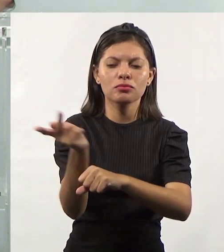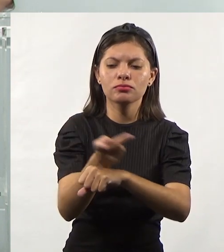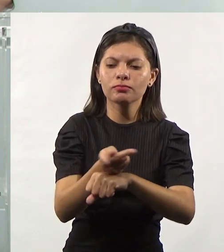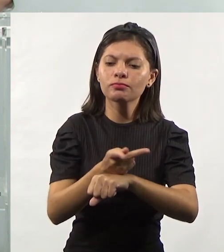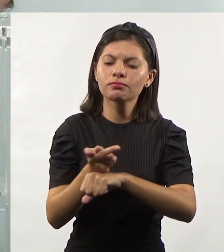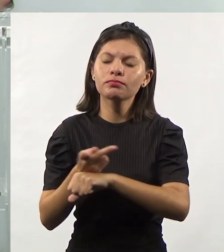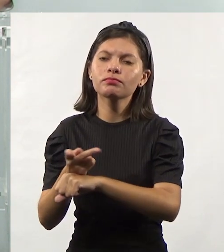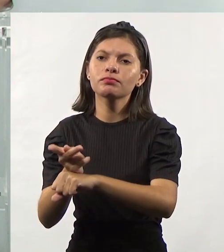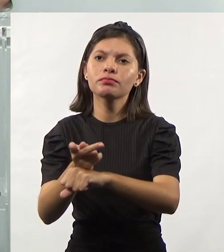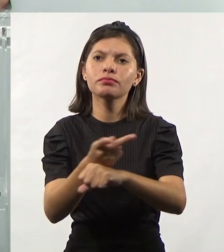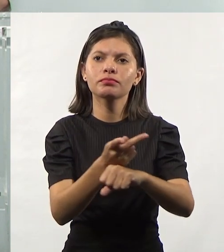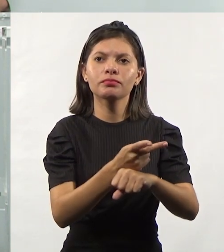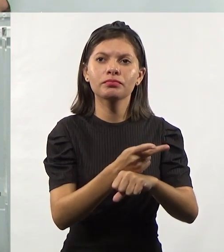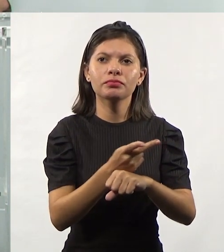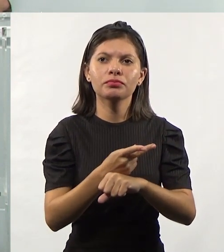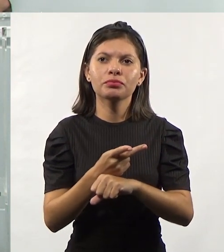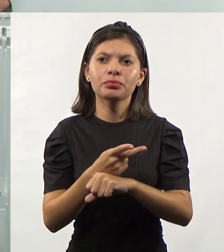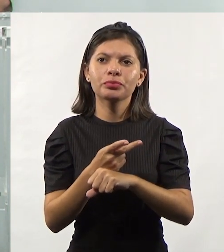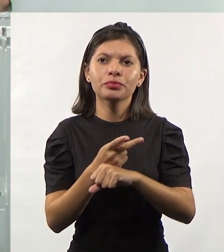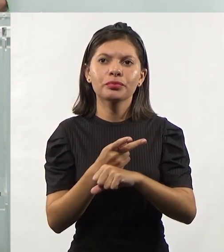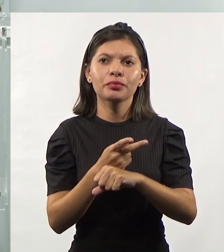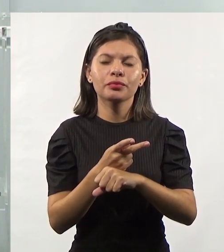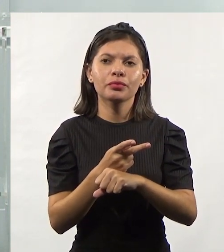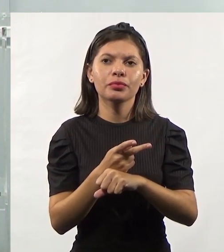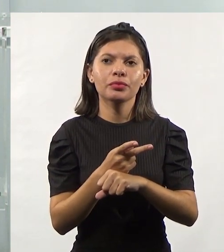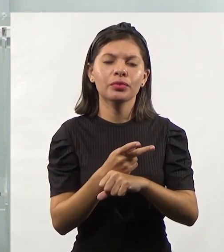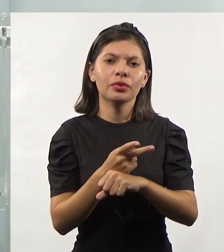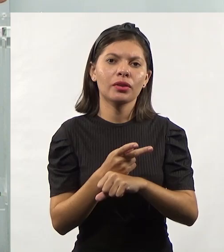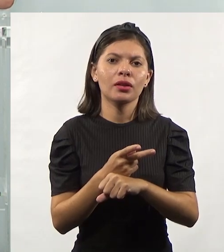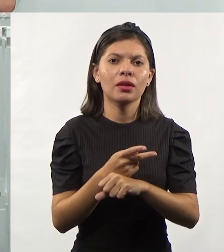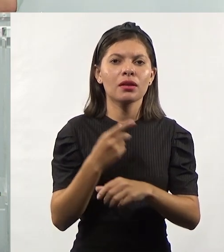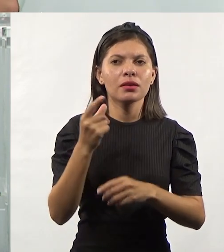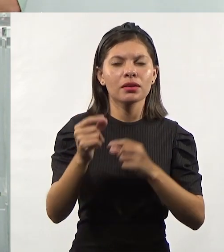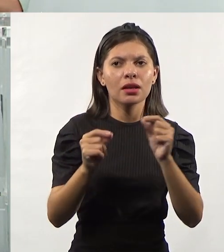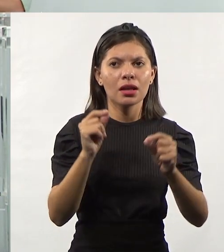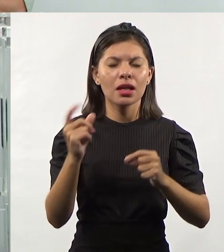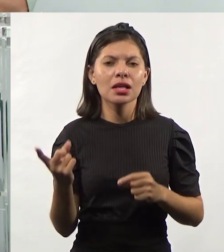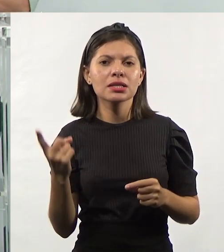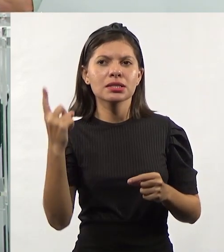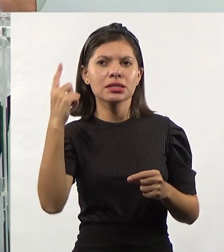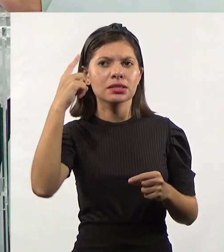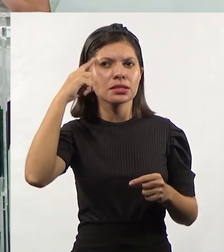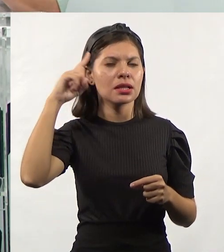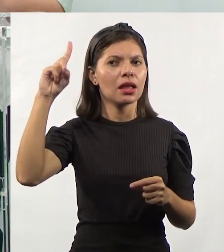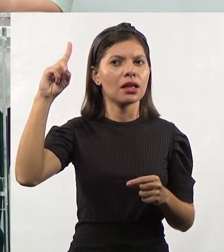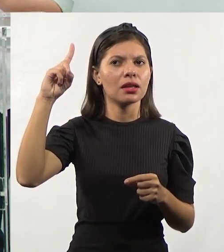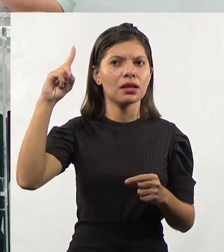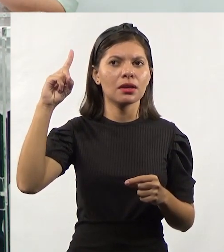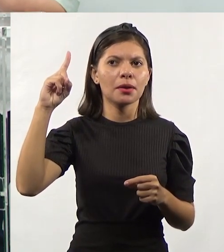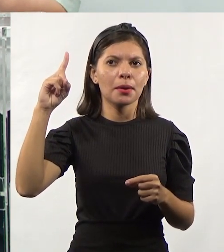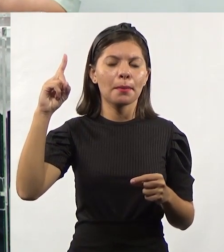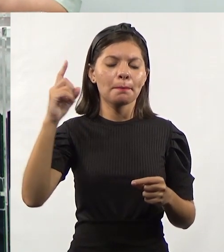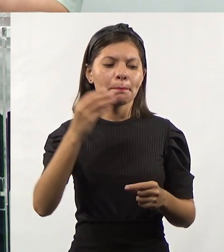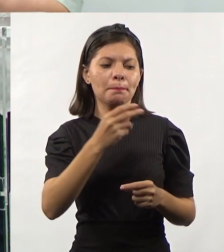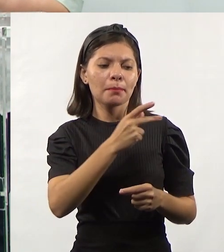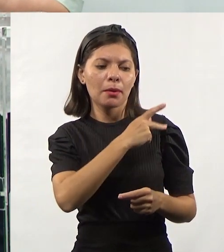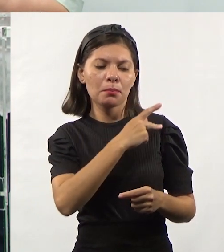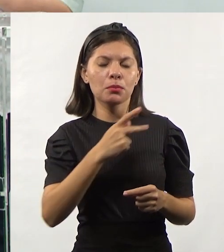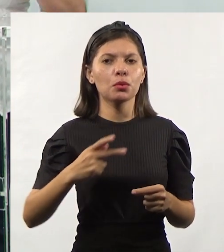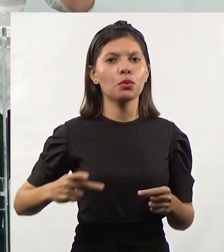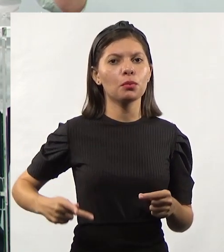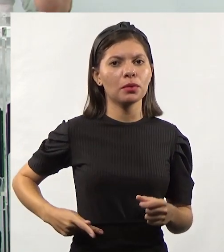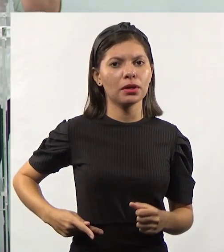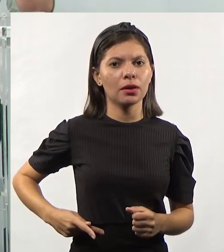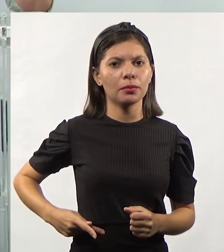por exemplo, na iniciativa privada, por que a gente não puxa essa ideia também para a iniciativa